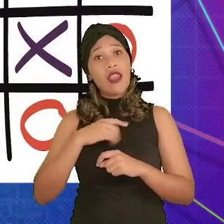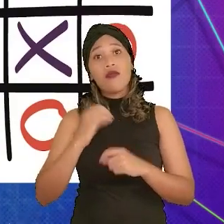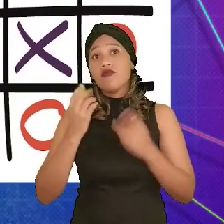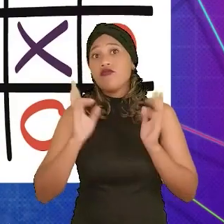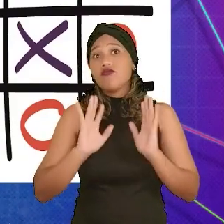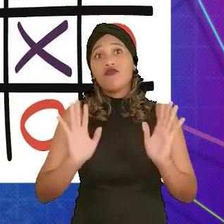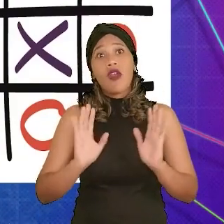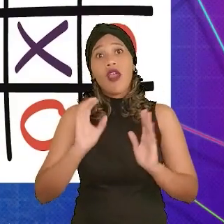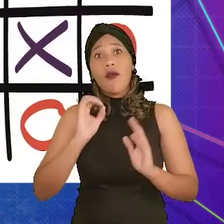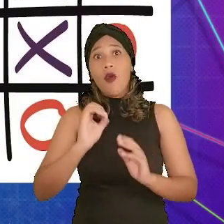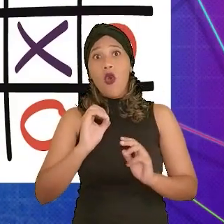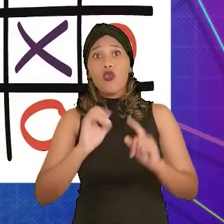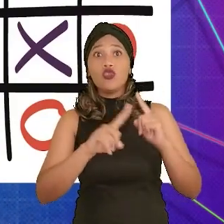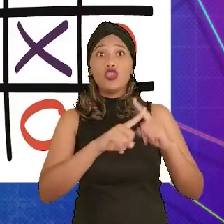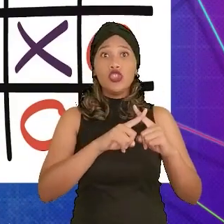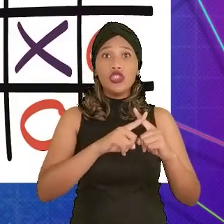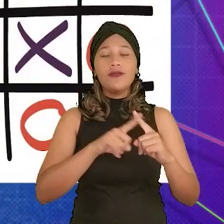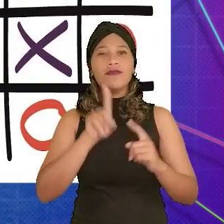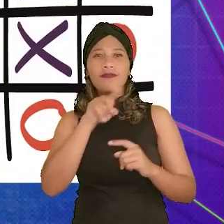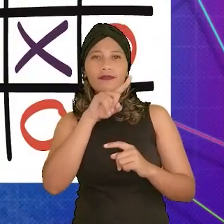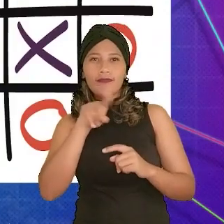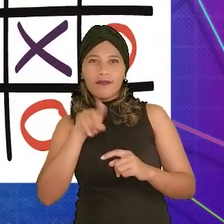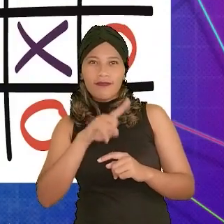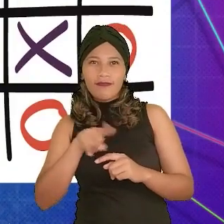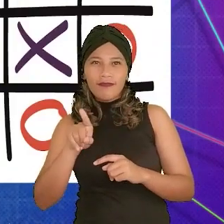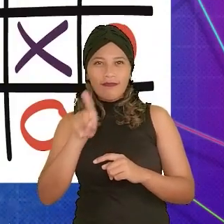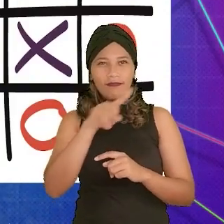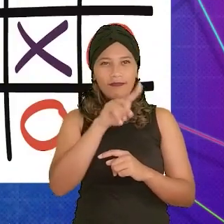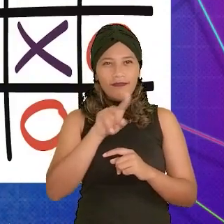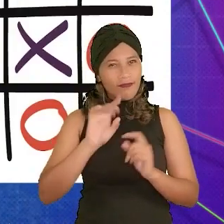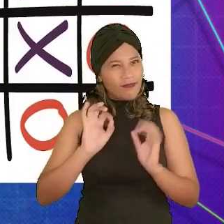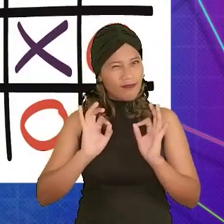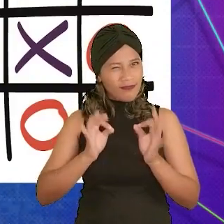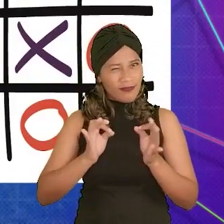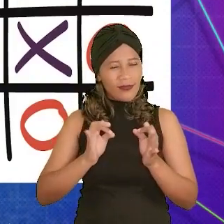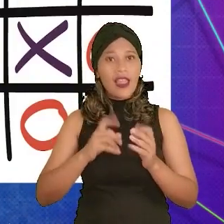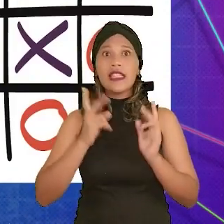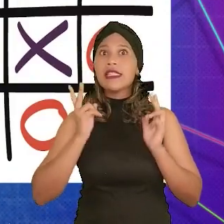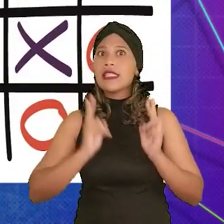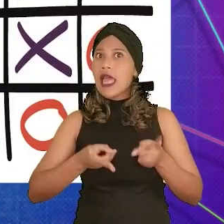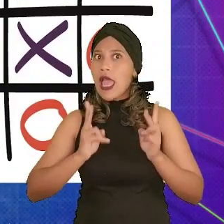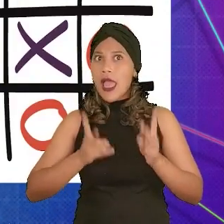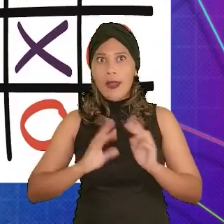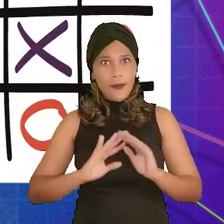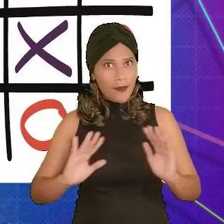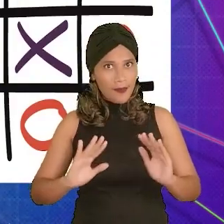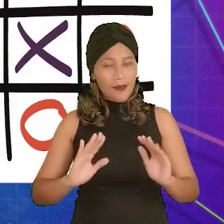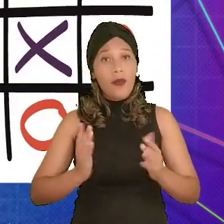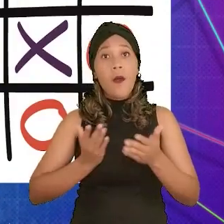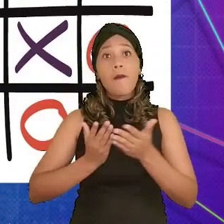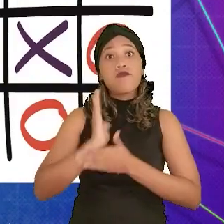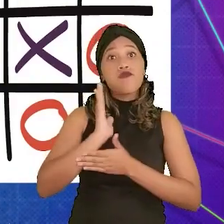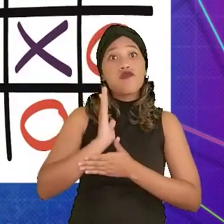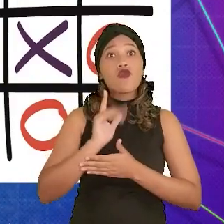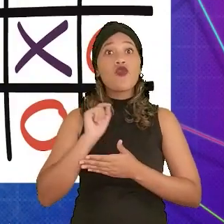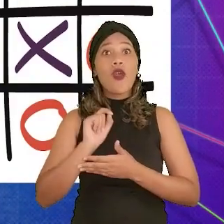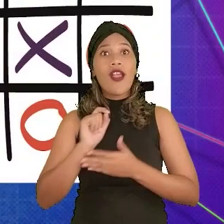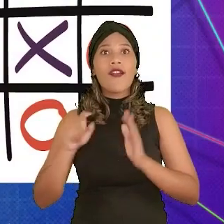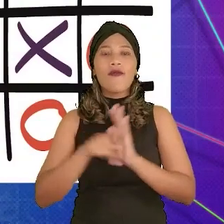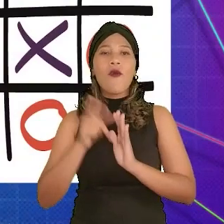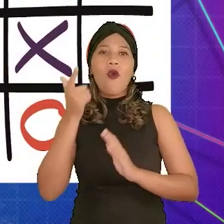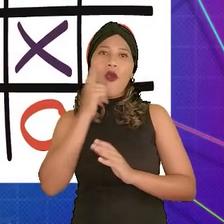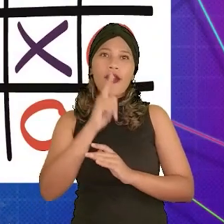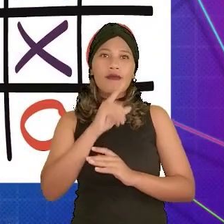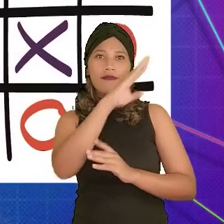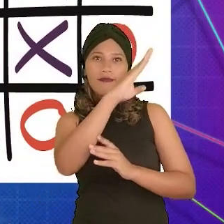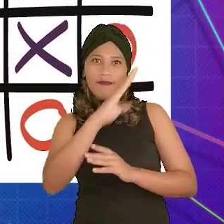a bola e o outro X em um quadriculado com 9 casas. Não muda, é isso sempre. E ganha quem consegue fazer uma